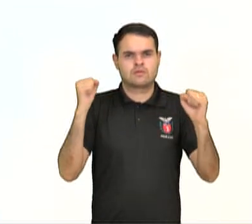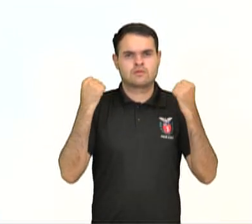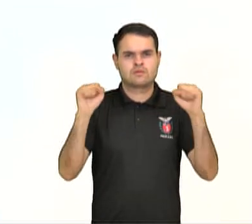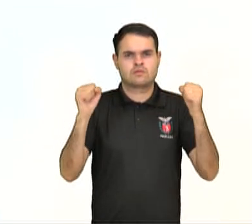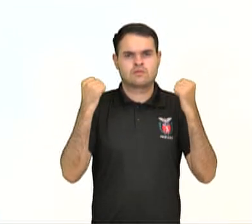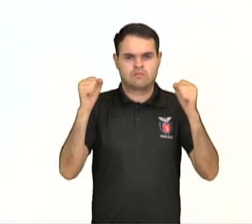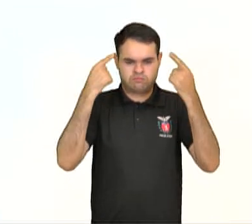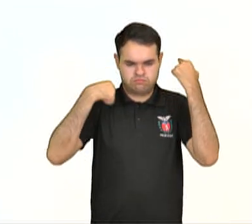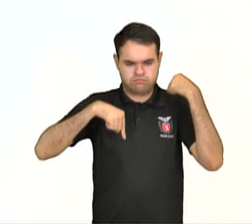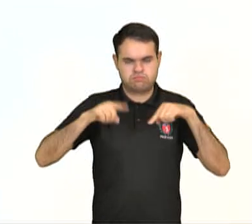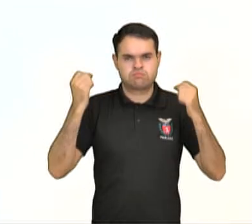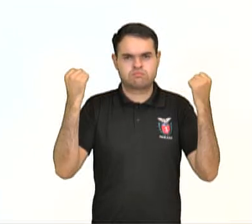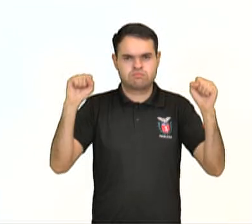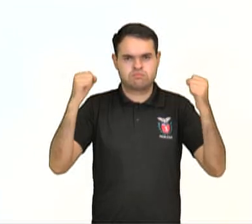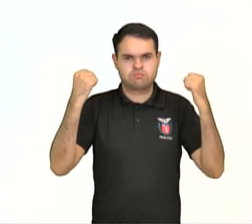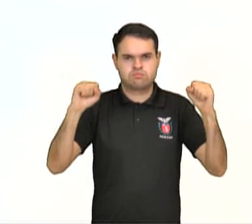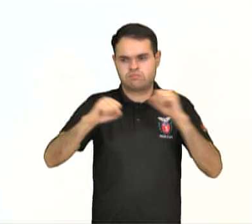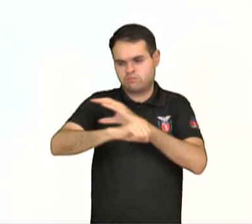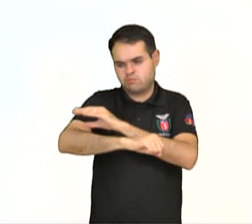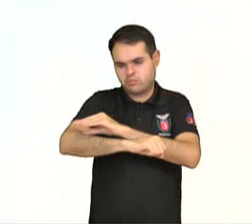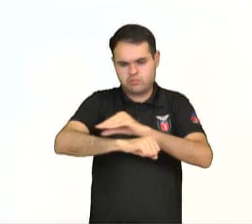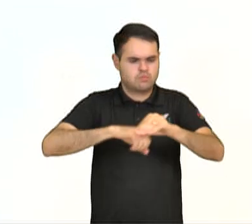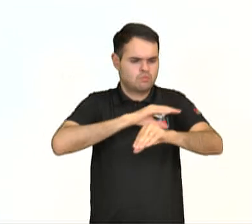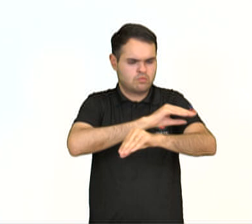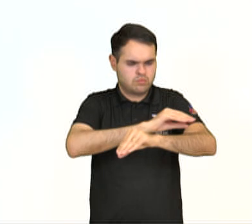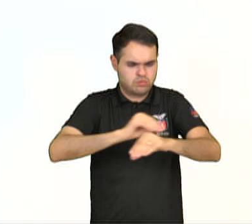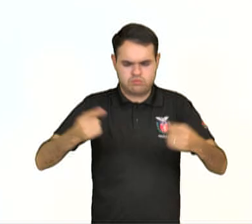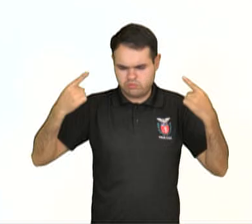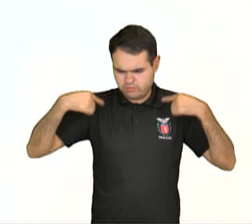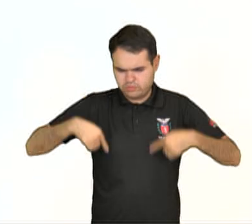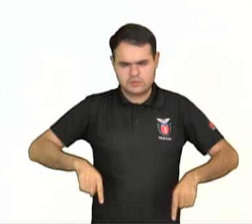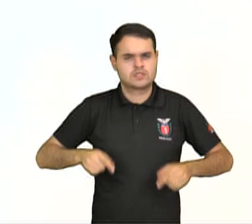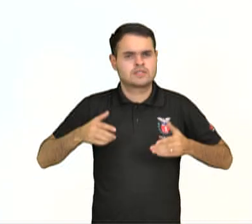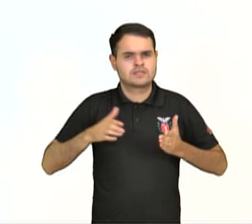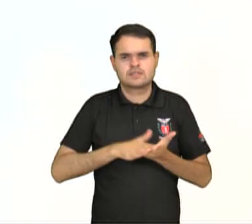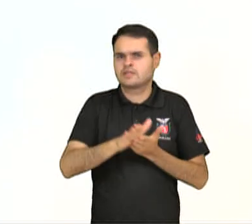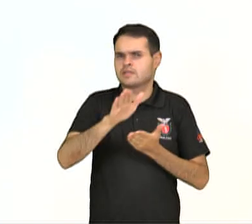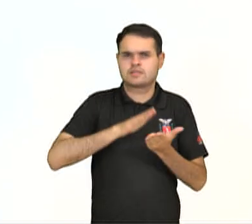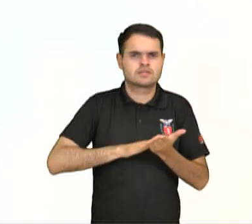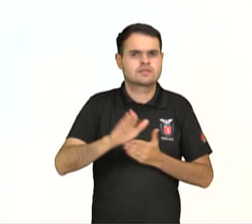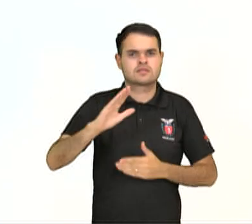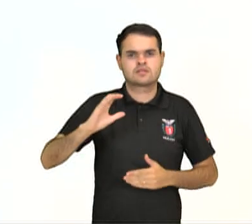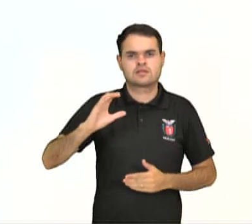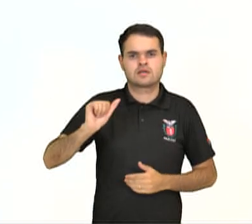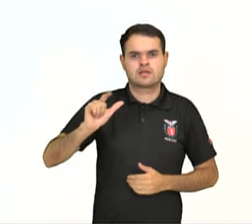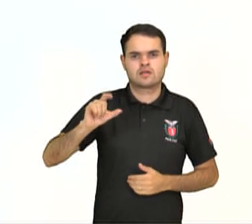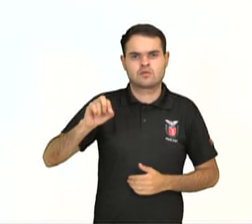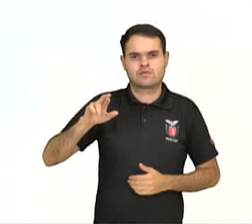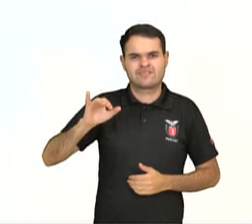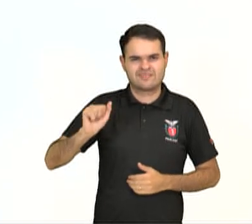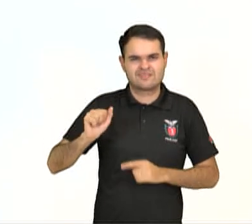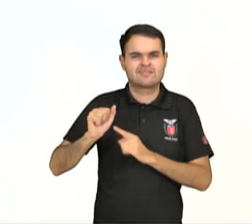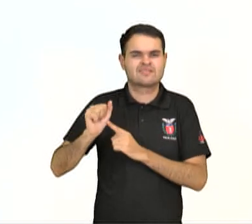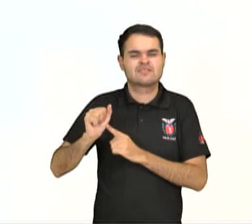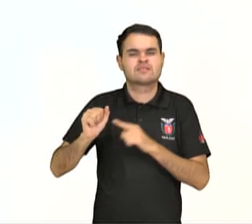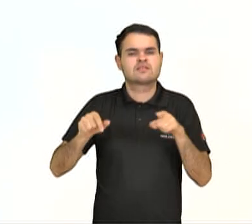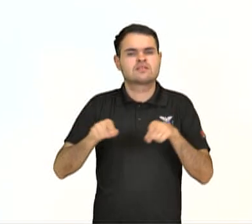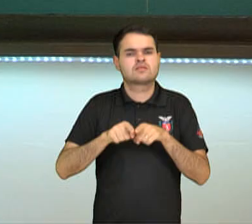ao mesmo tempo, o que proporciona grande gasto calórico e ajuda, olha só,